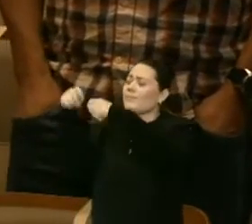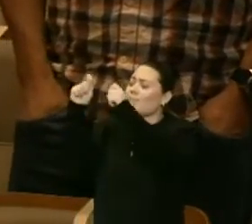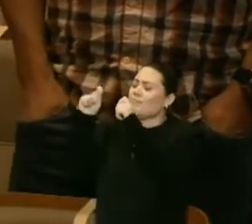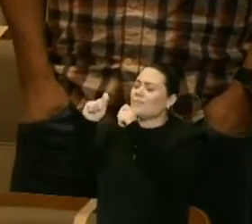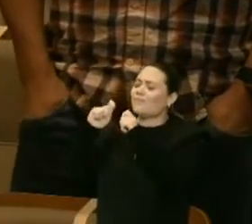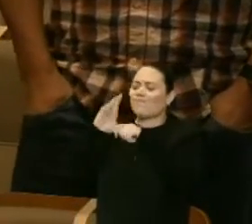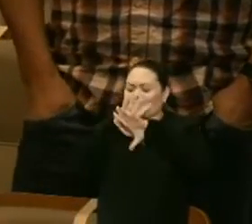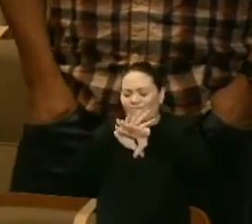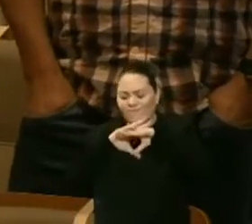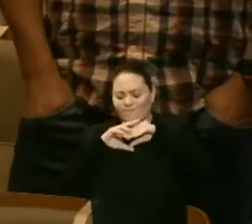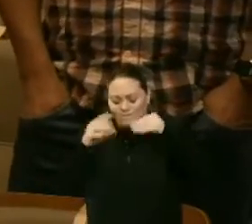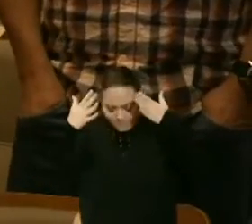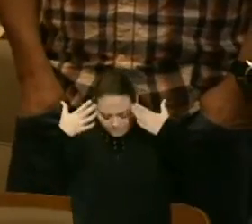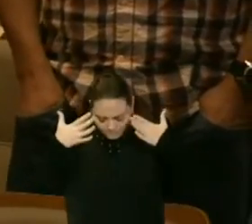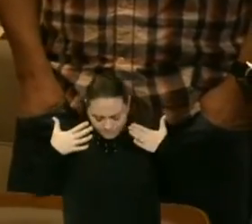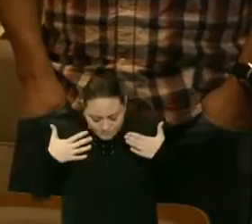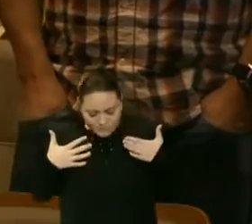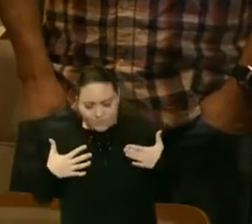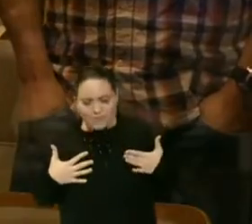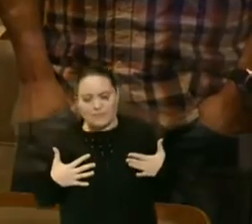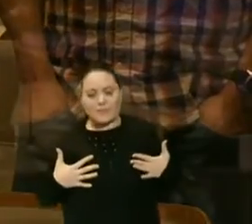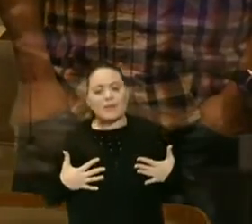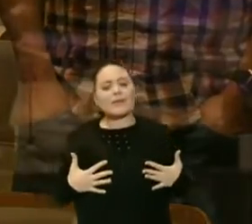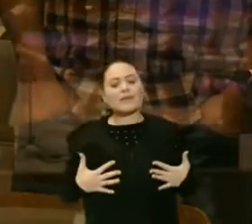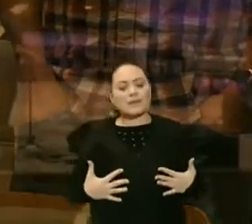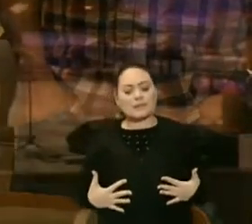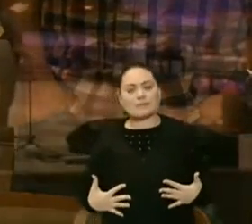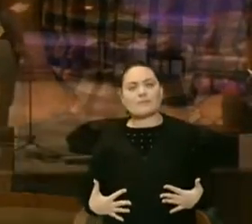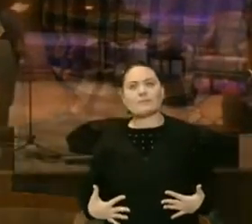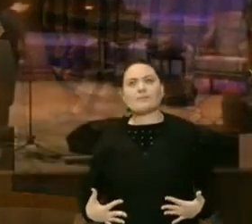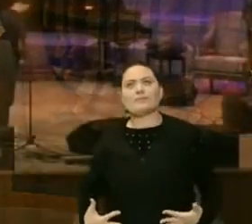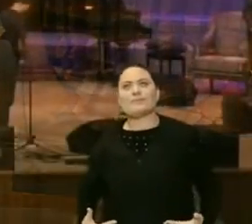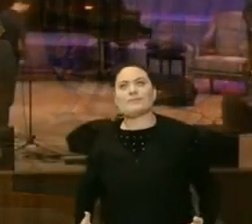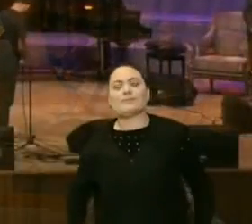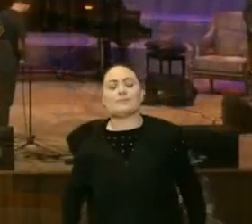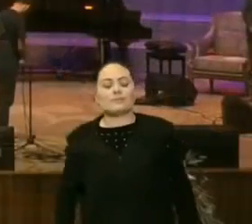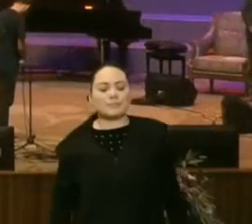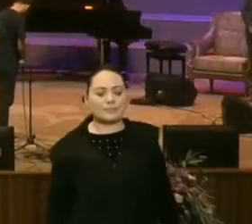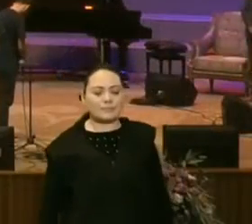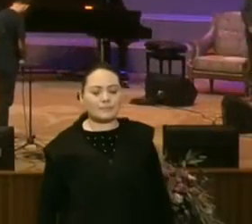fogo, curando todo meu ser.